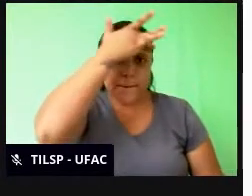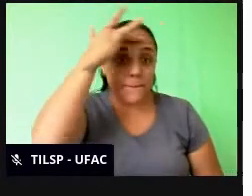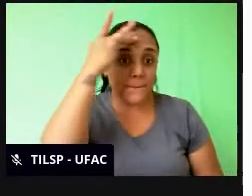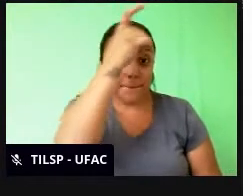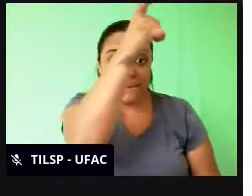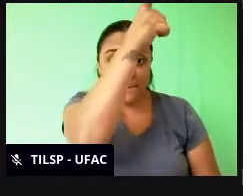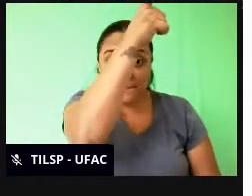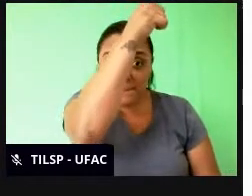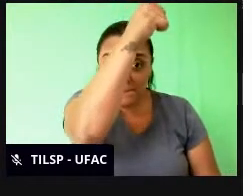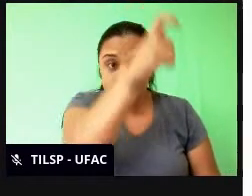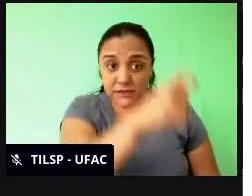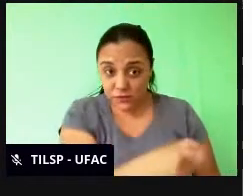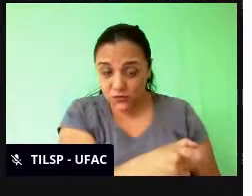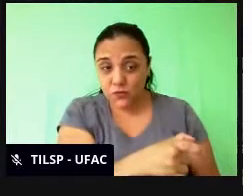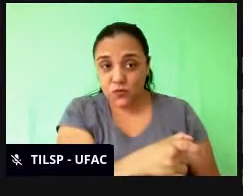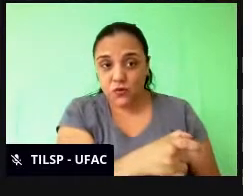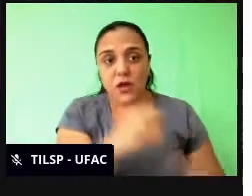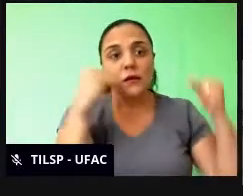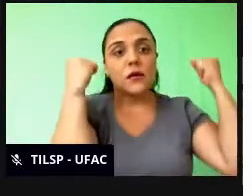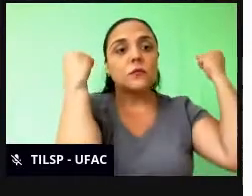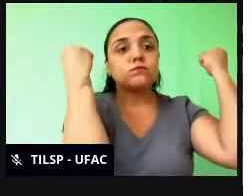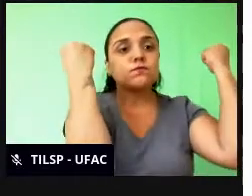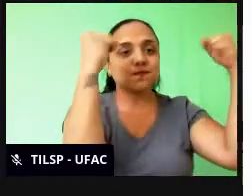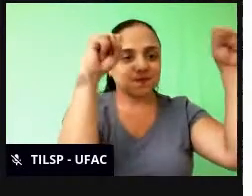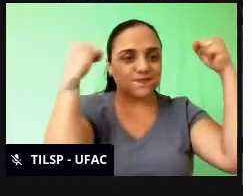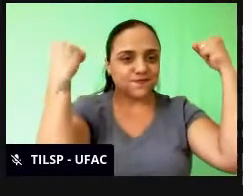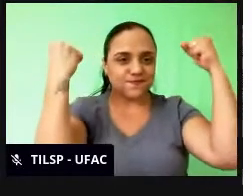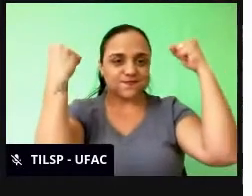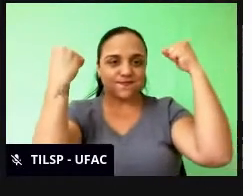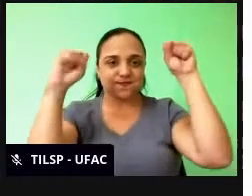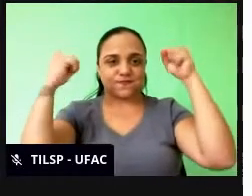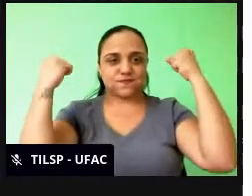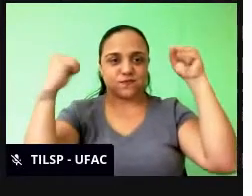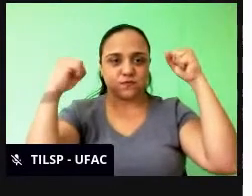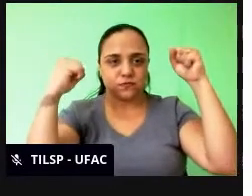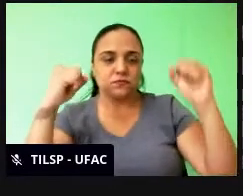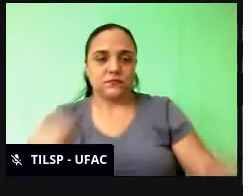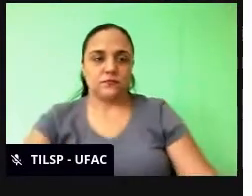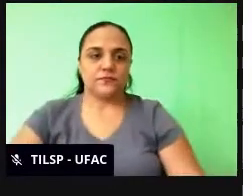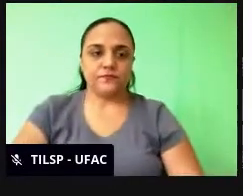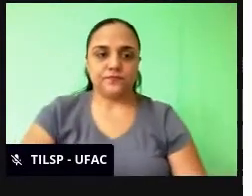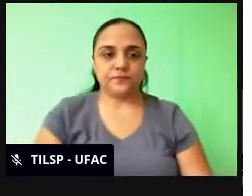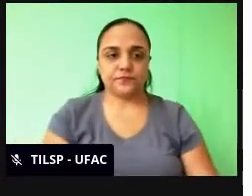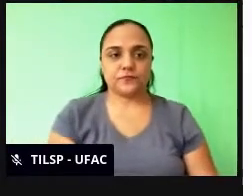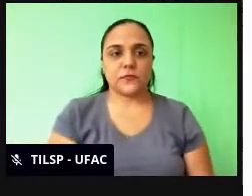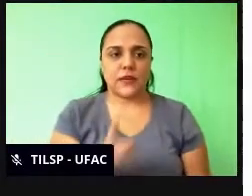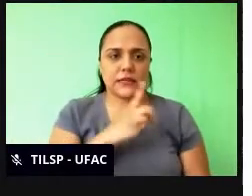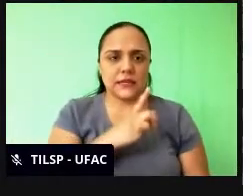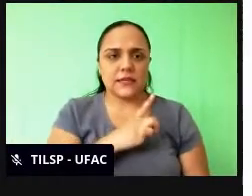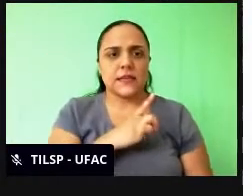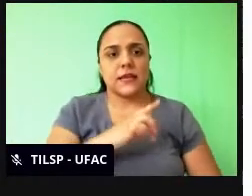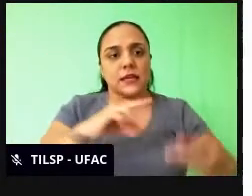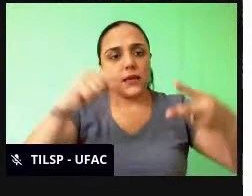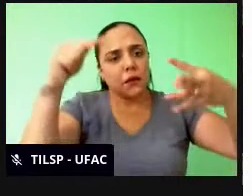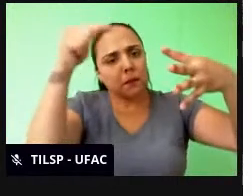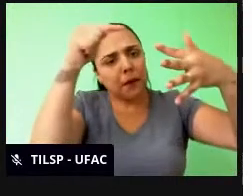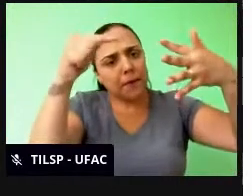o desempenho de esportistas, tanto onívoros, veganos